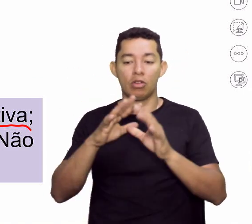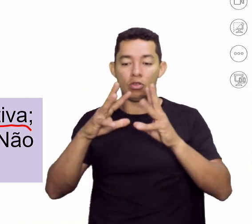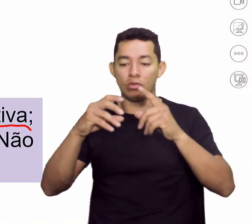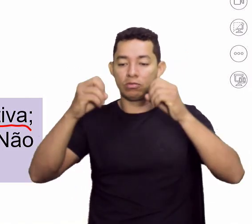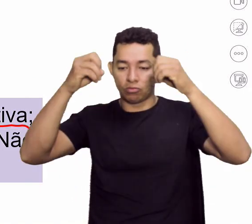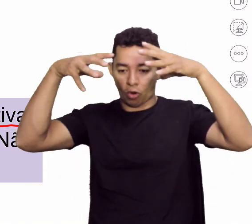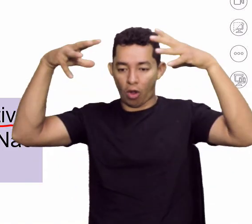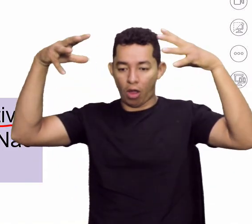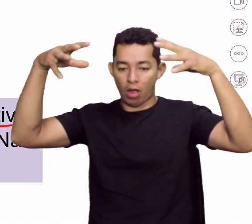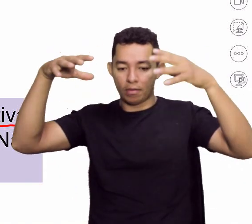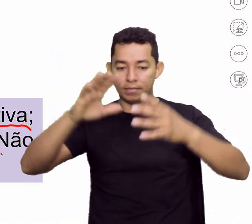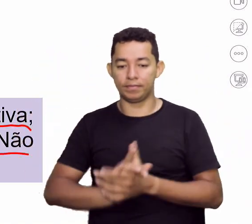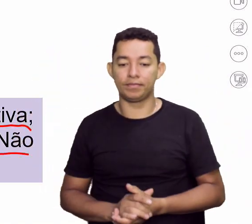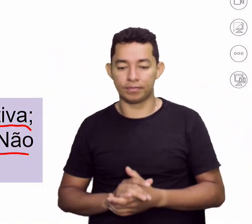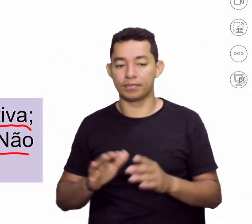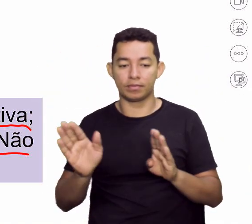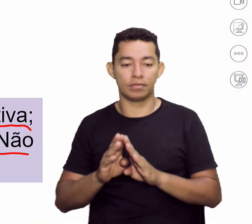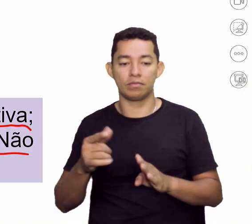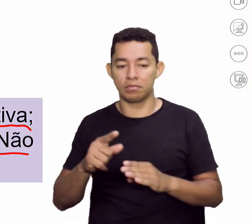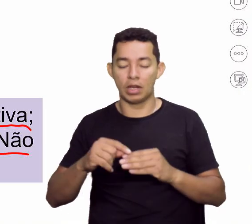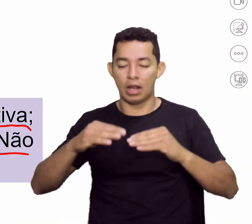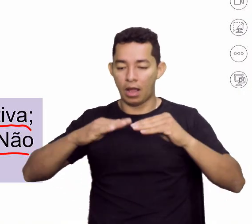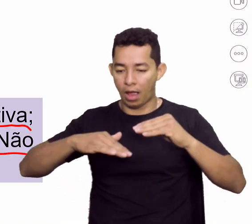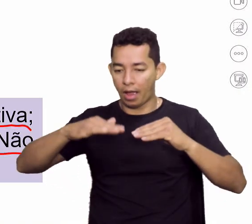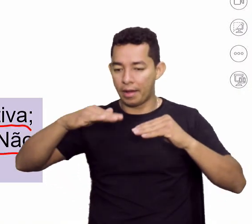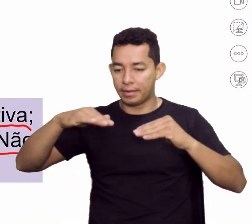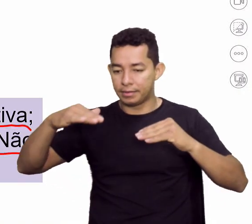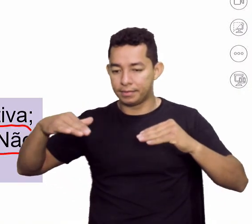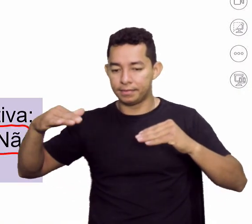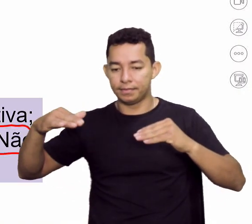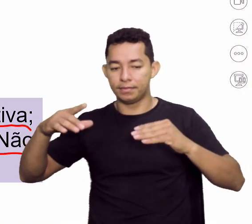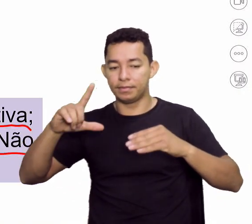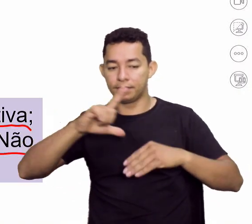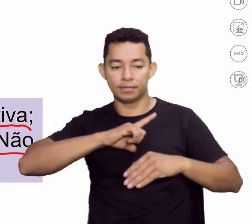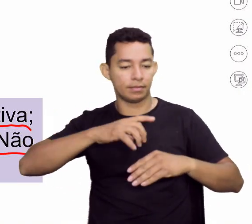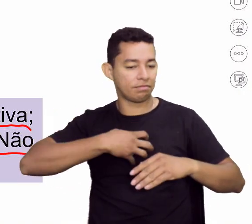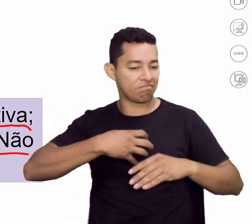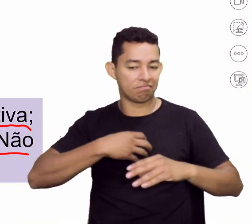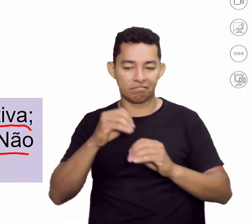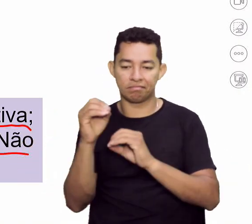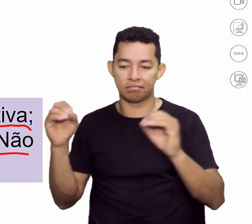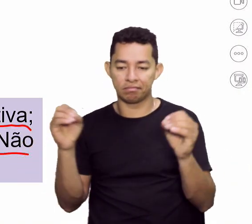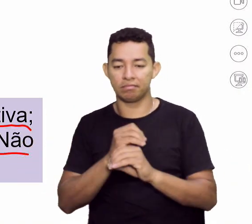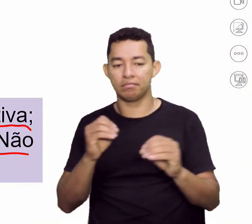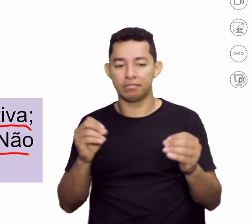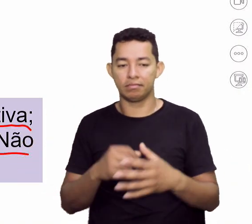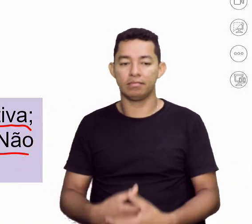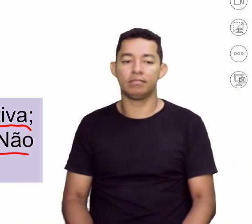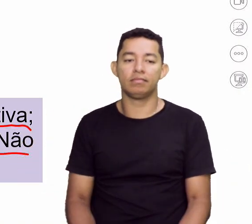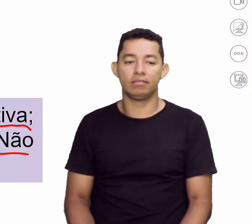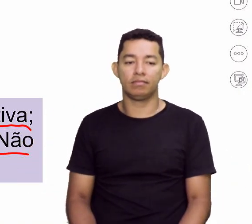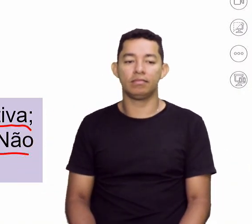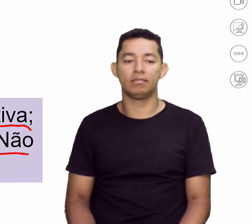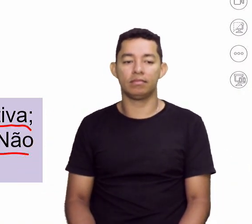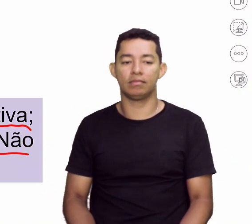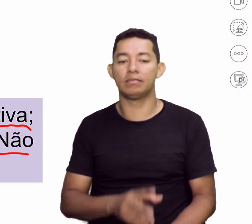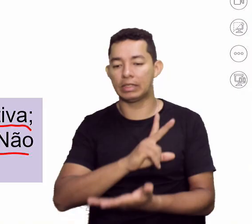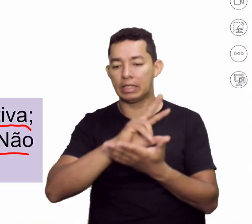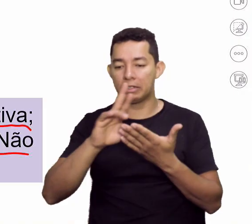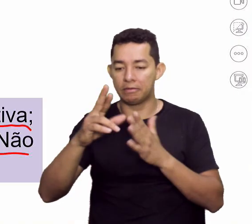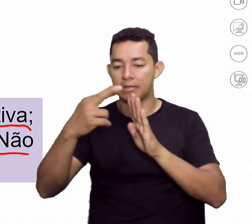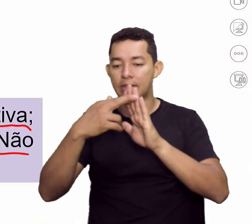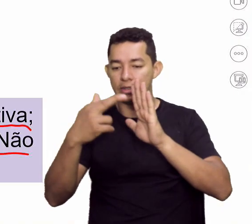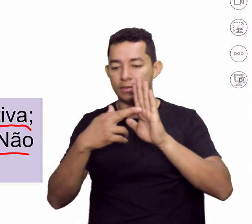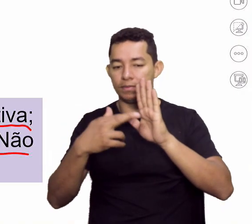vendo, e sem indicação de relevo. Não revelam sentimentos também. Viu aí? São várias regras da lei